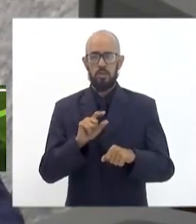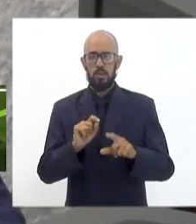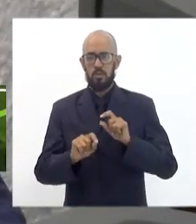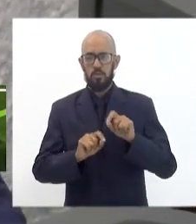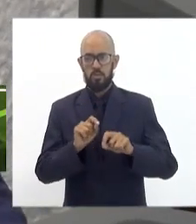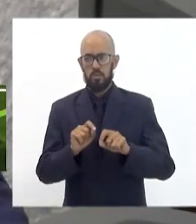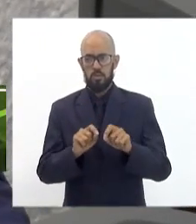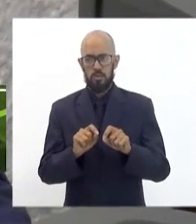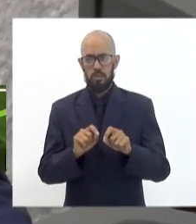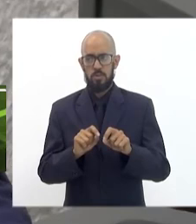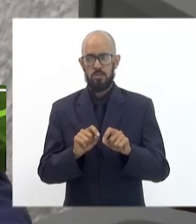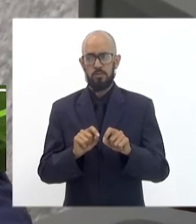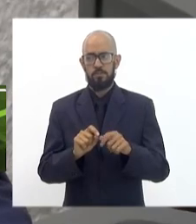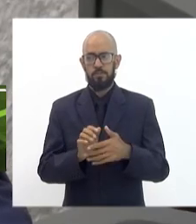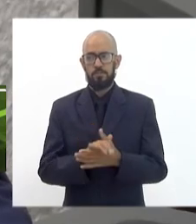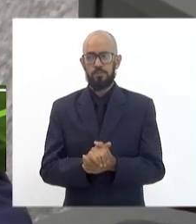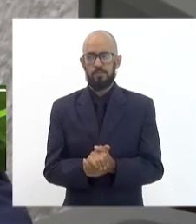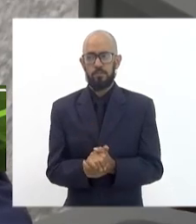uma